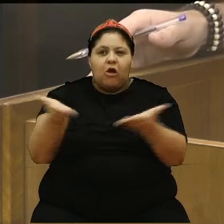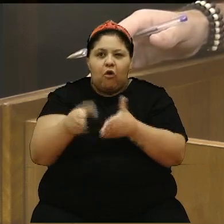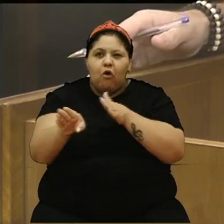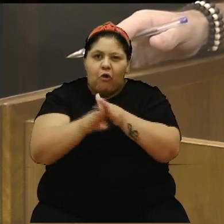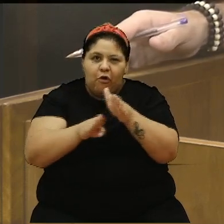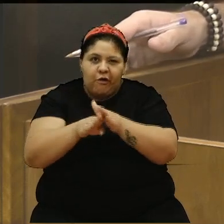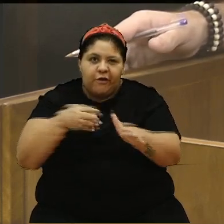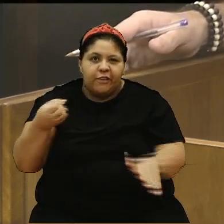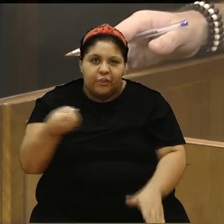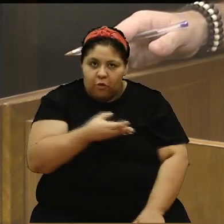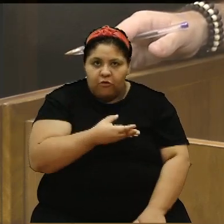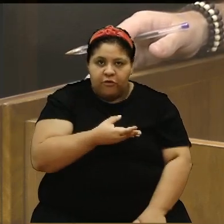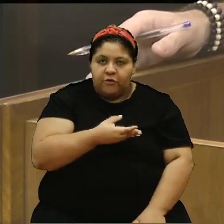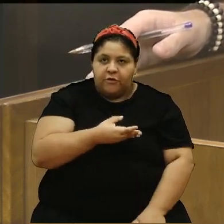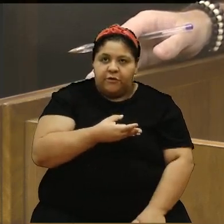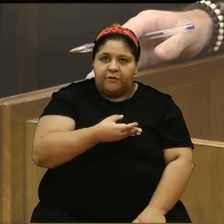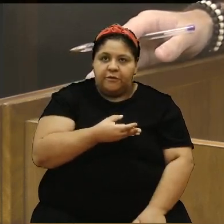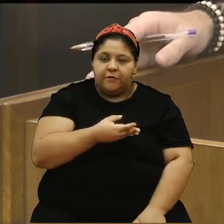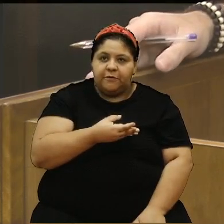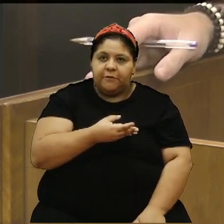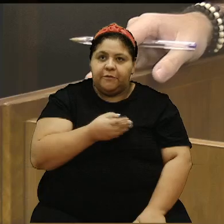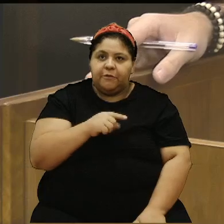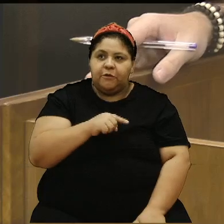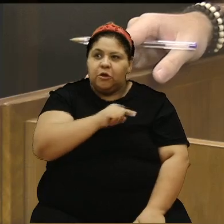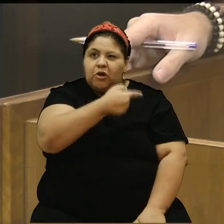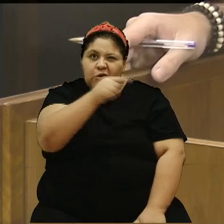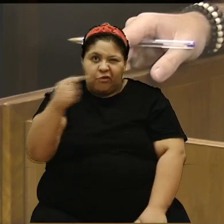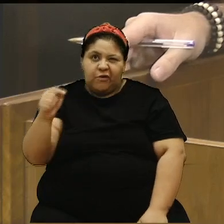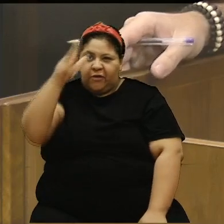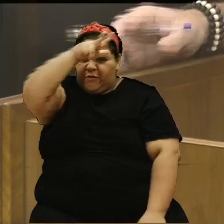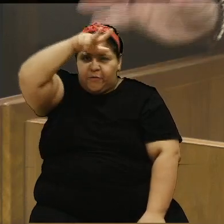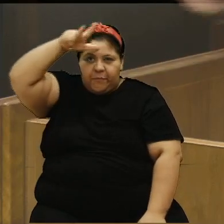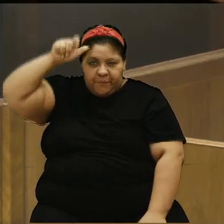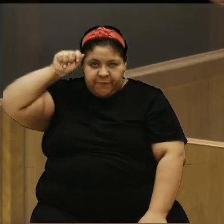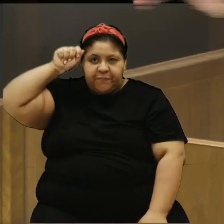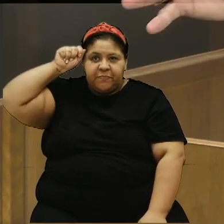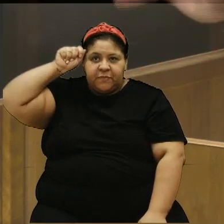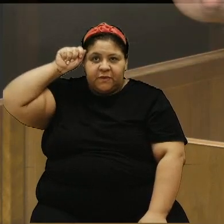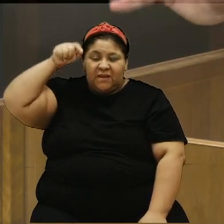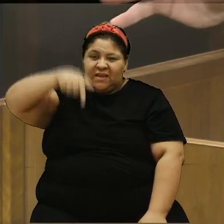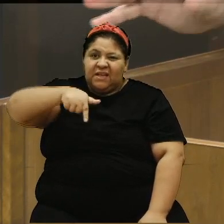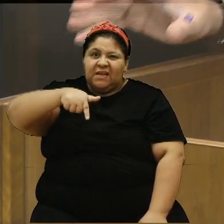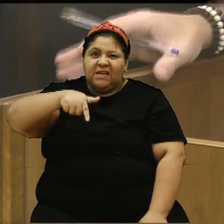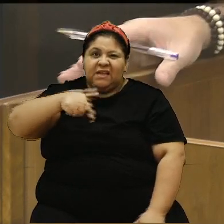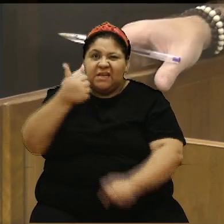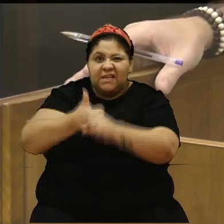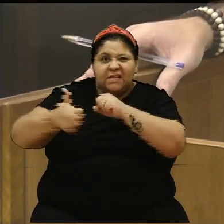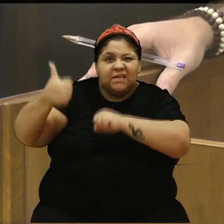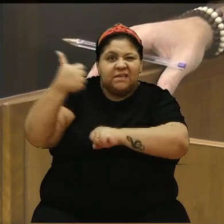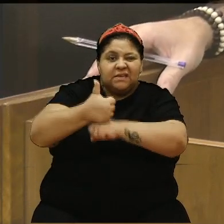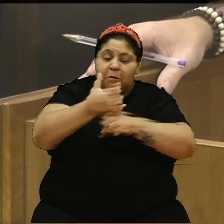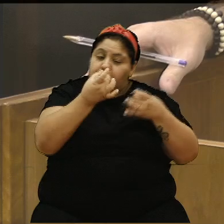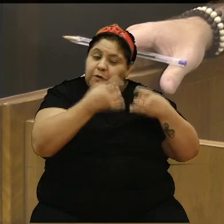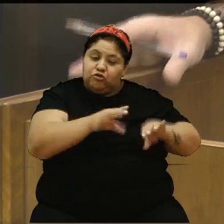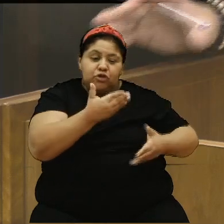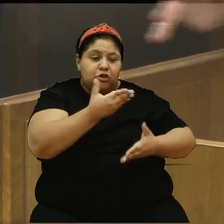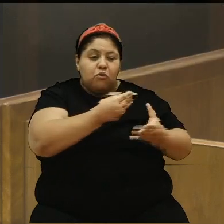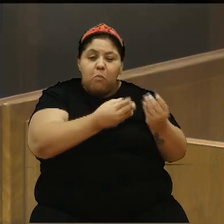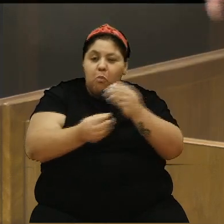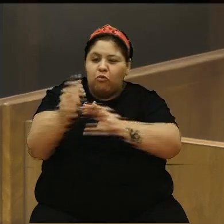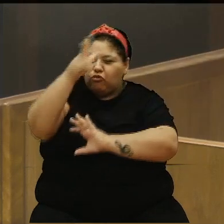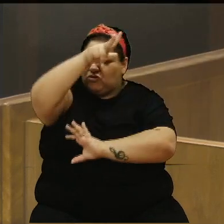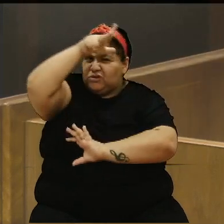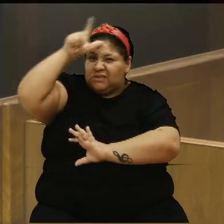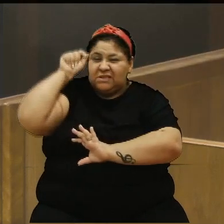sou novo e muitas vezes não me ouvem, lá no outro lado, lá, que é a prefeitura. Esse negócio de adjunto está prejudicando muito o prefeito. Isso está